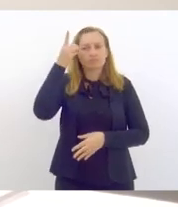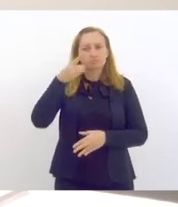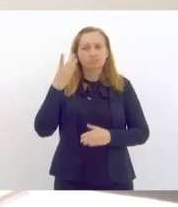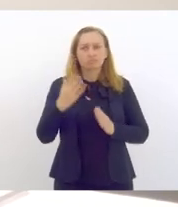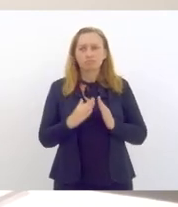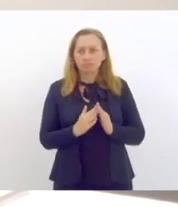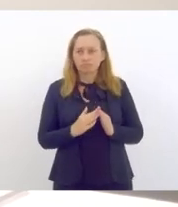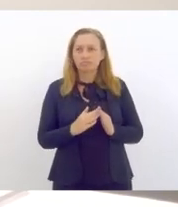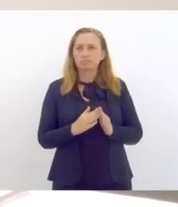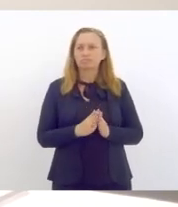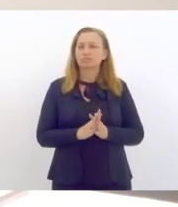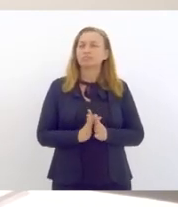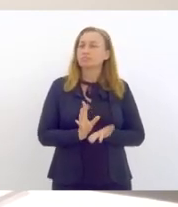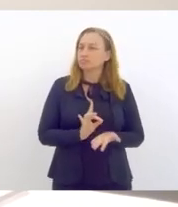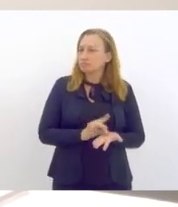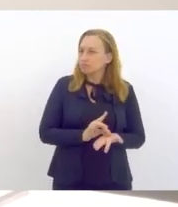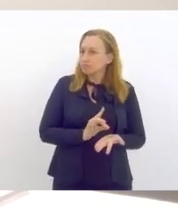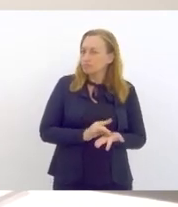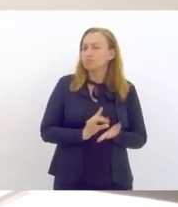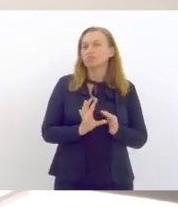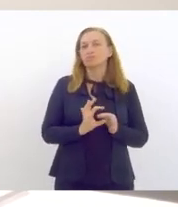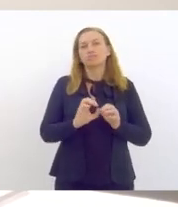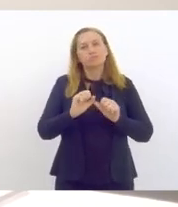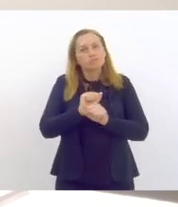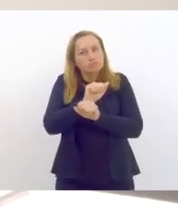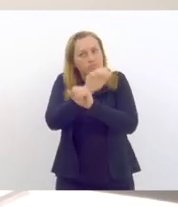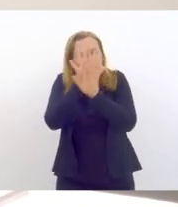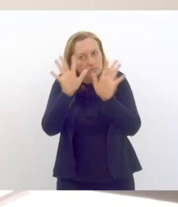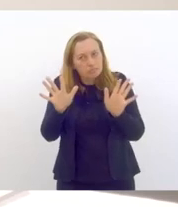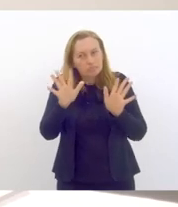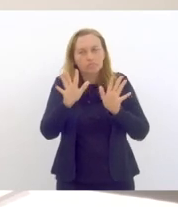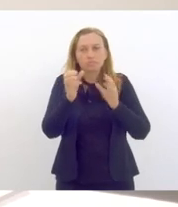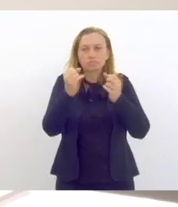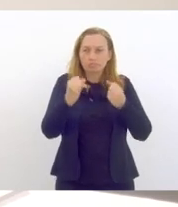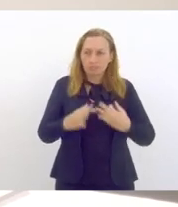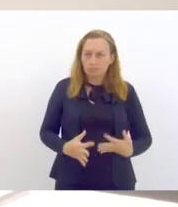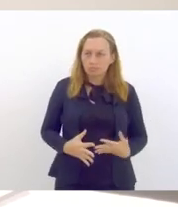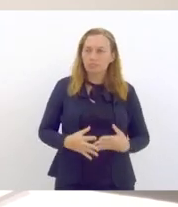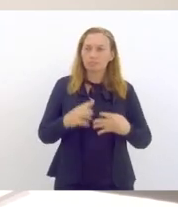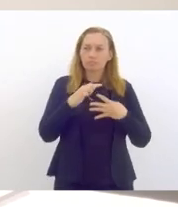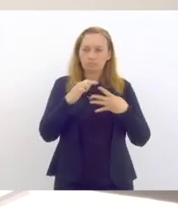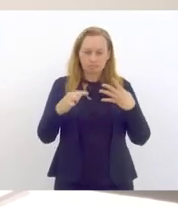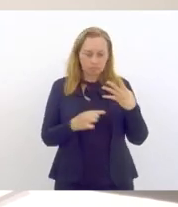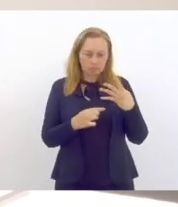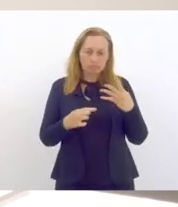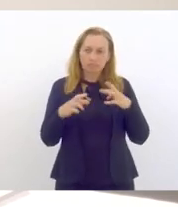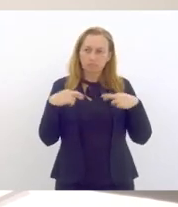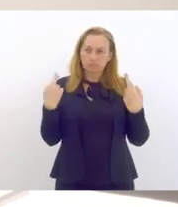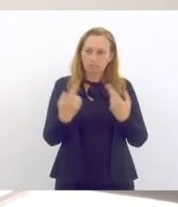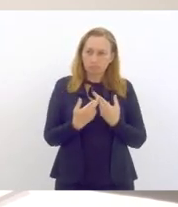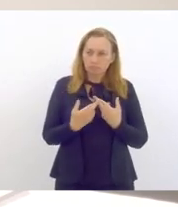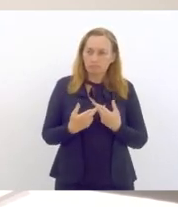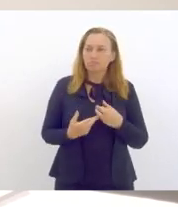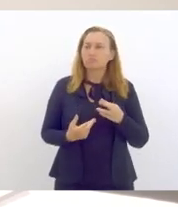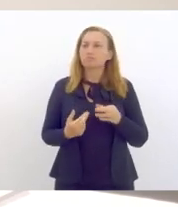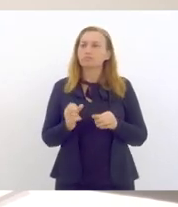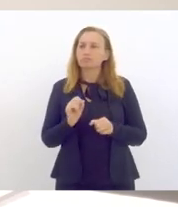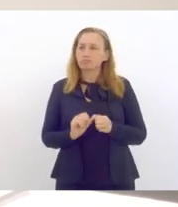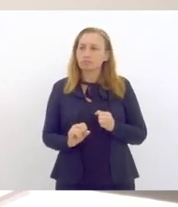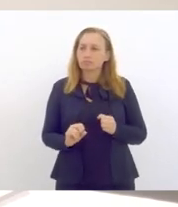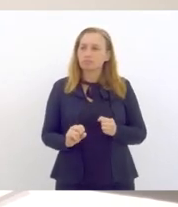eu na verdade deixei claro com a senhora que as quatro audiências que foram realizadas